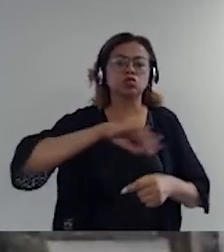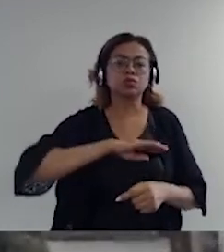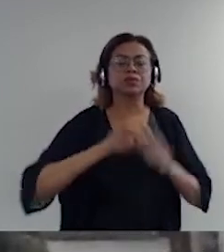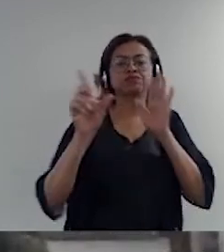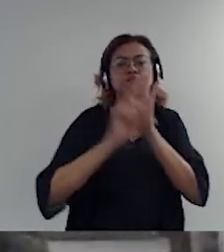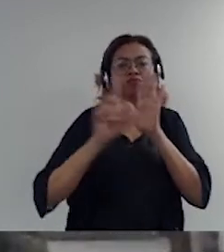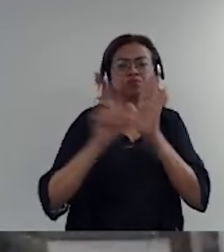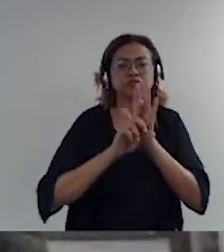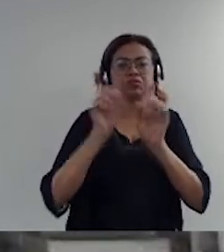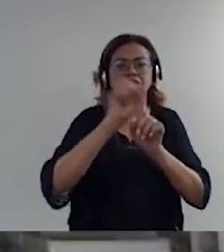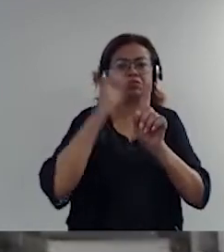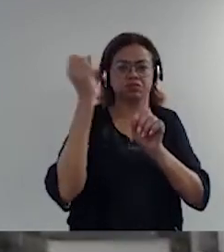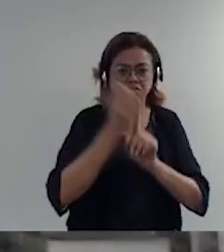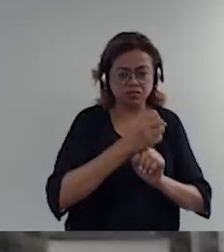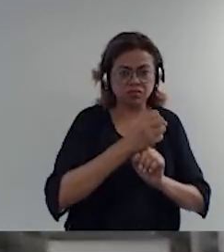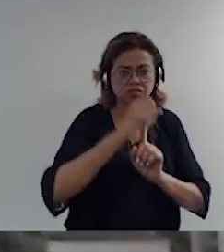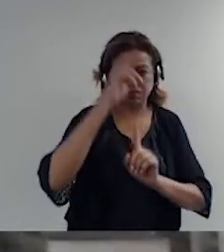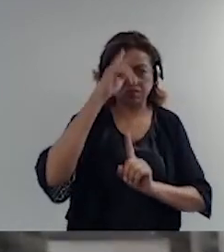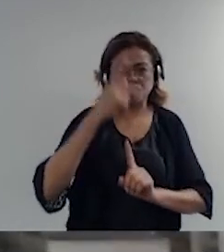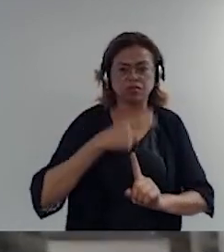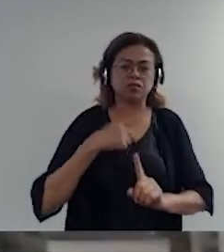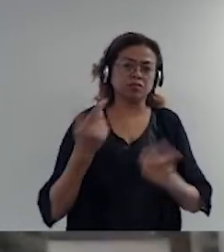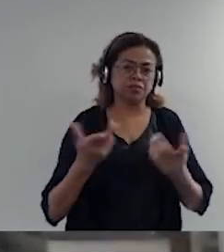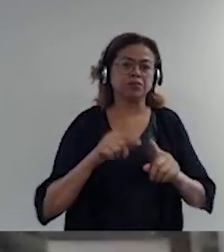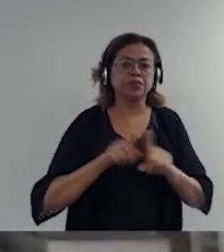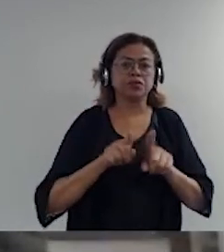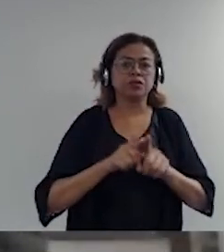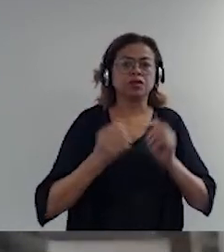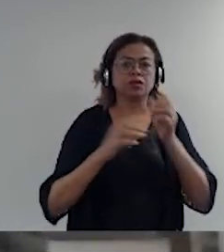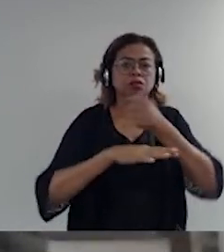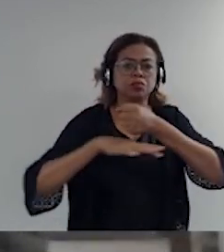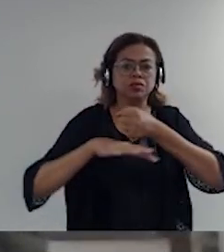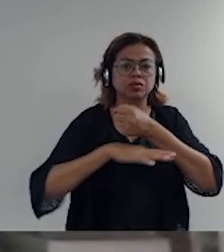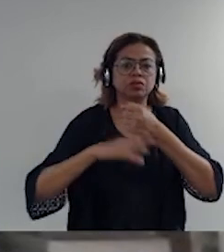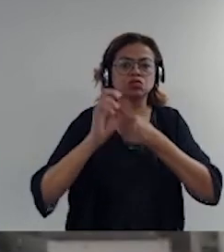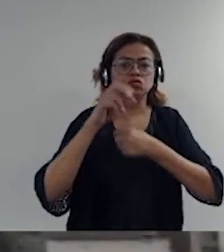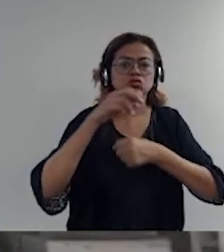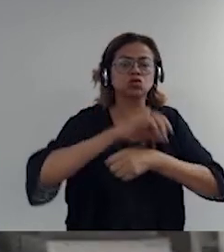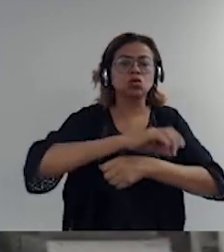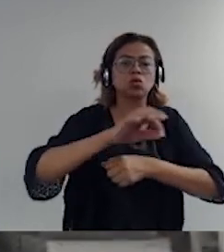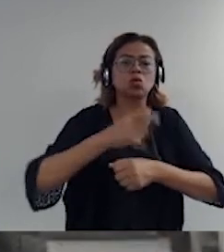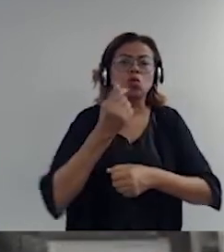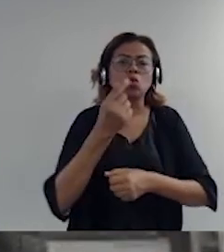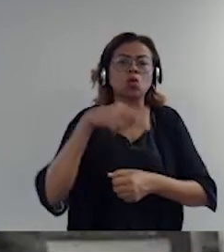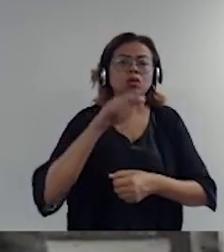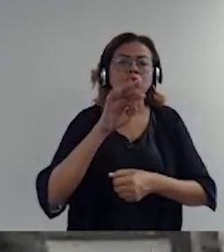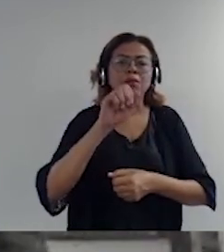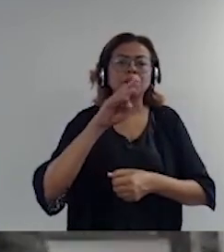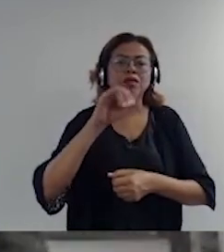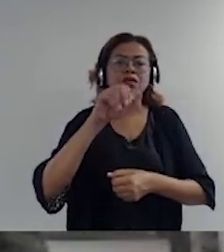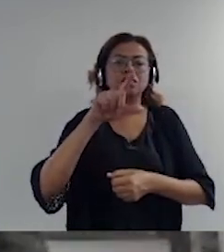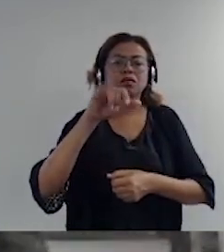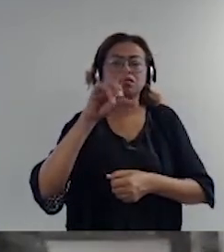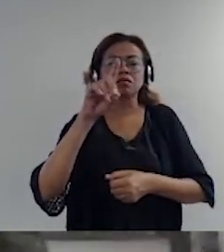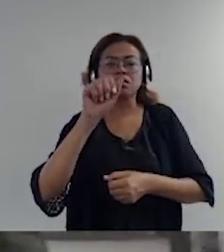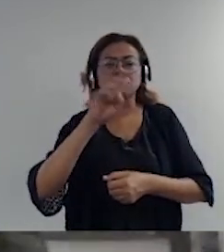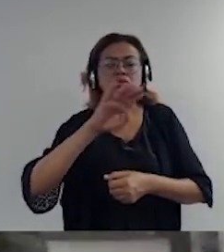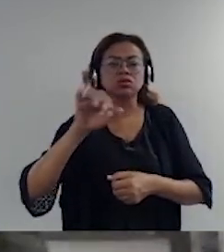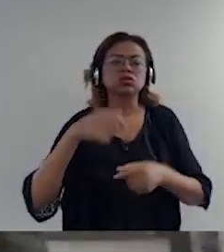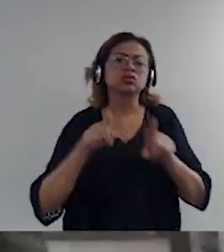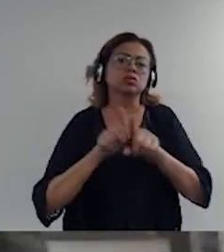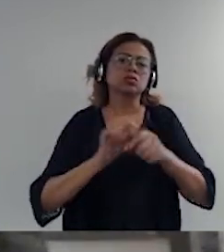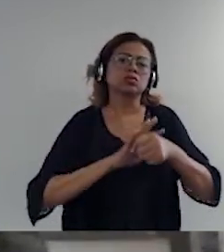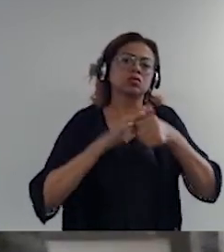das sociedades anônimas, de acordo com os princípios de contabilidade no Brasil, a contingência não é a categoria a que a